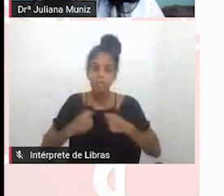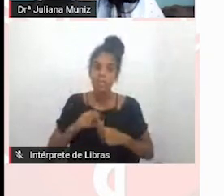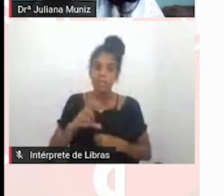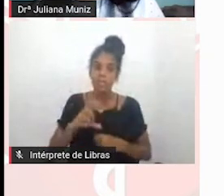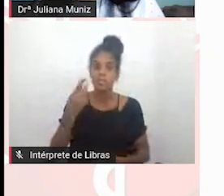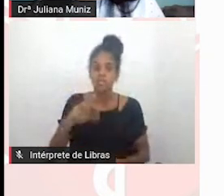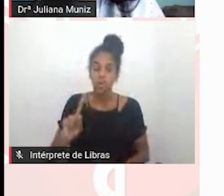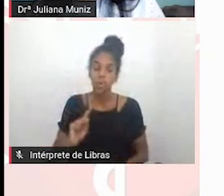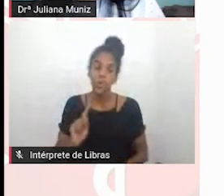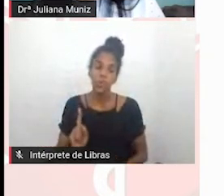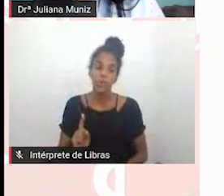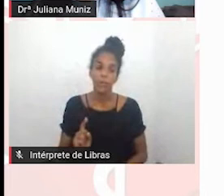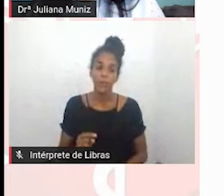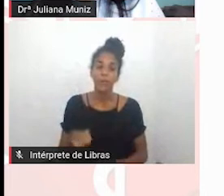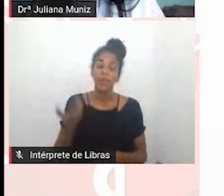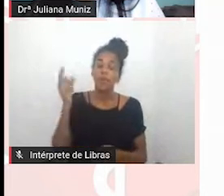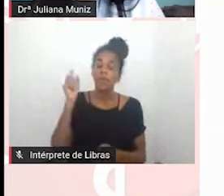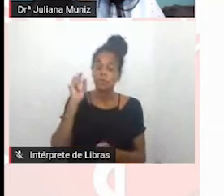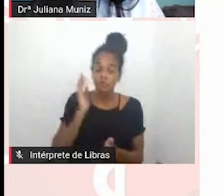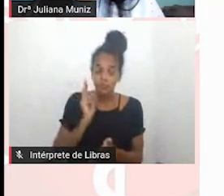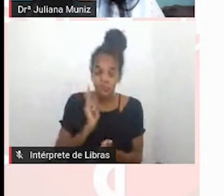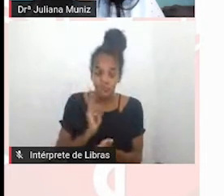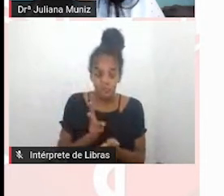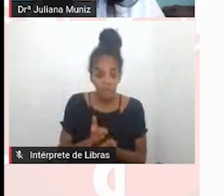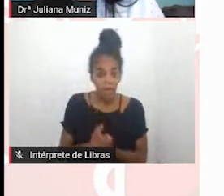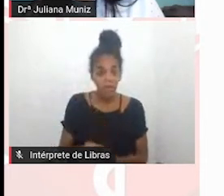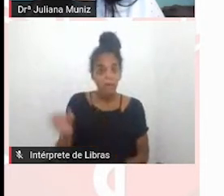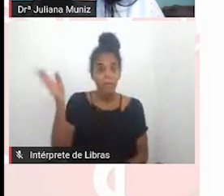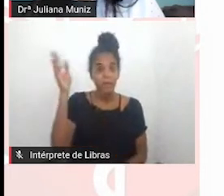intensamente, assim, alterados, paciente com 17.000,